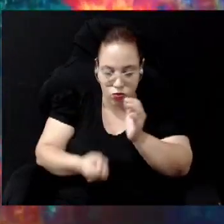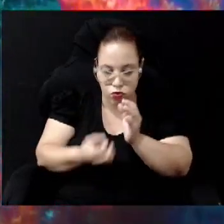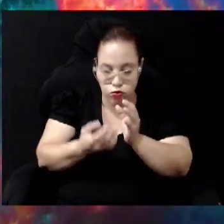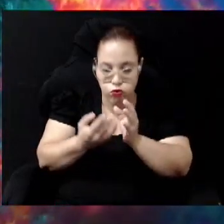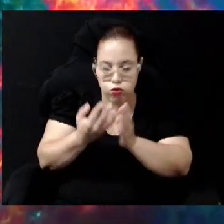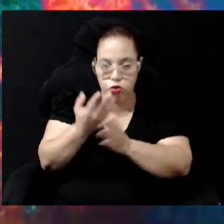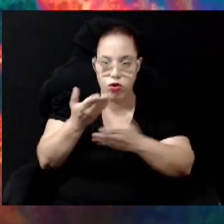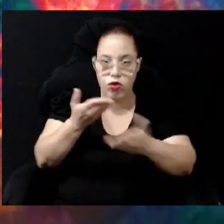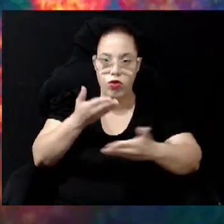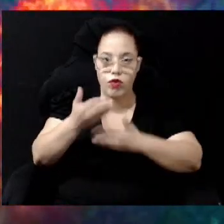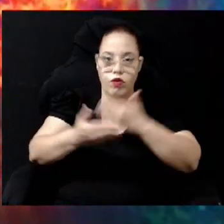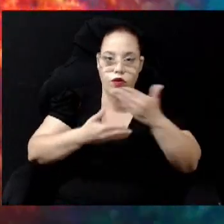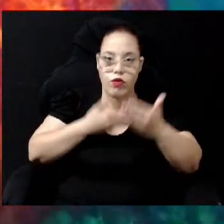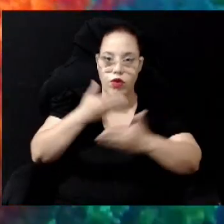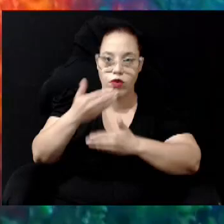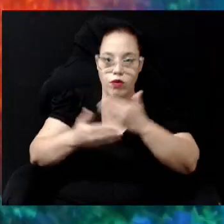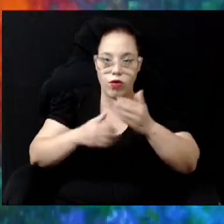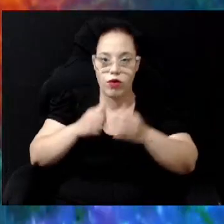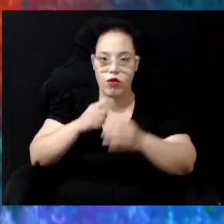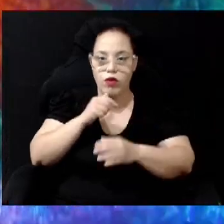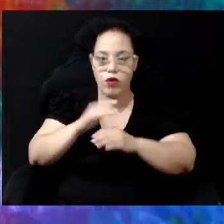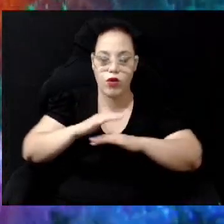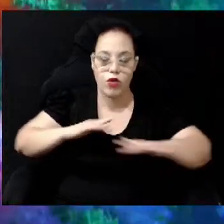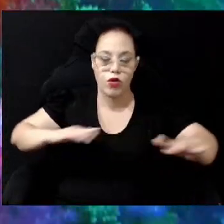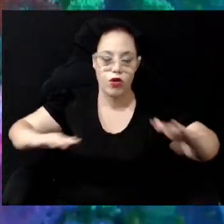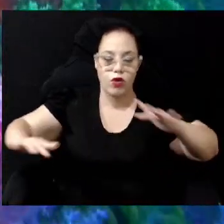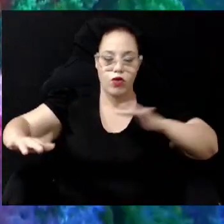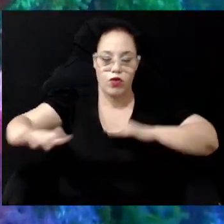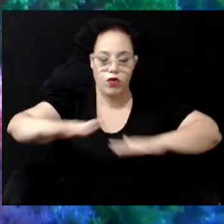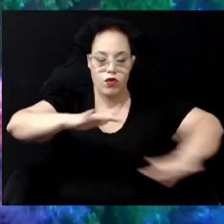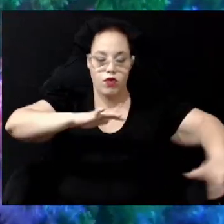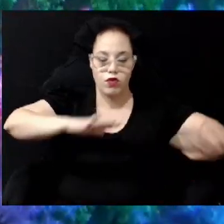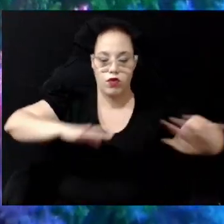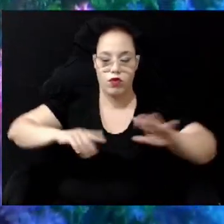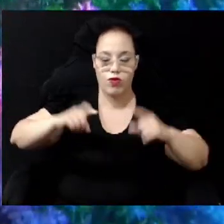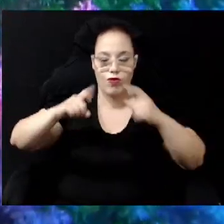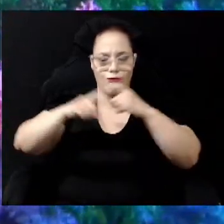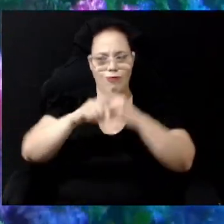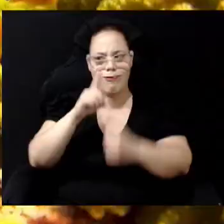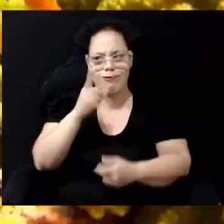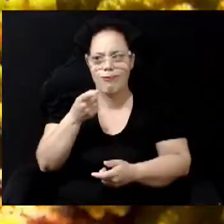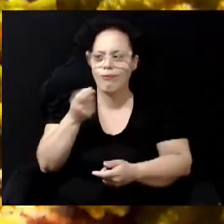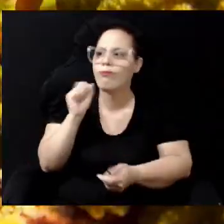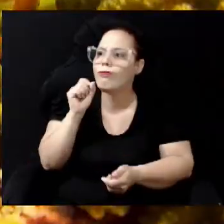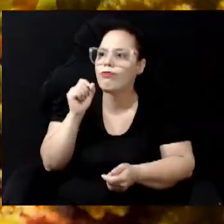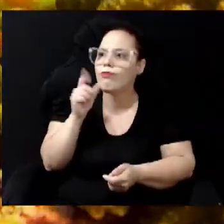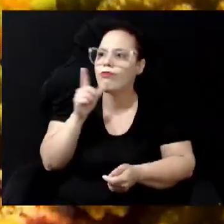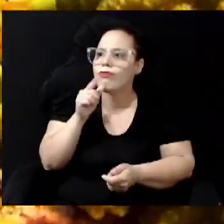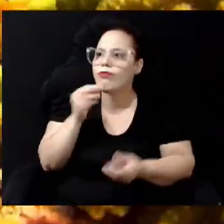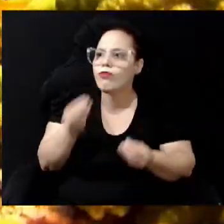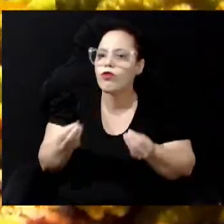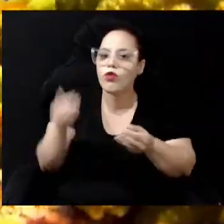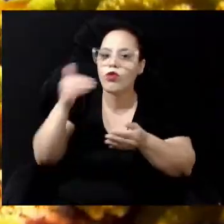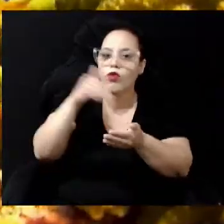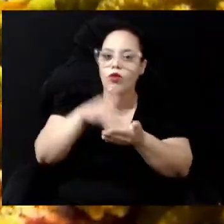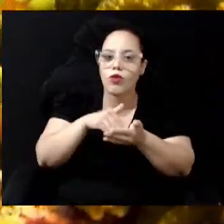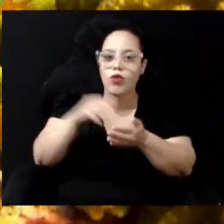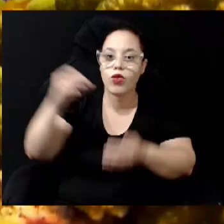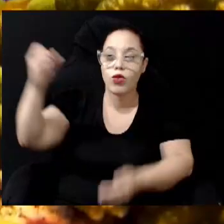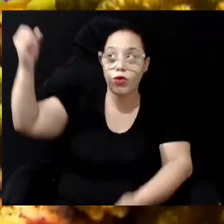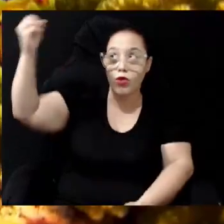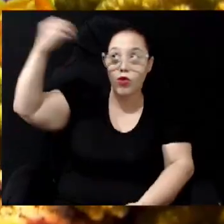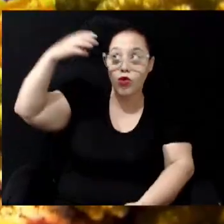para a formação dos oceanos na superfície, desafiando a hipótese de que a água teria vindo do espaço através